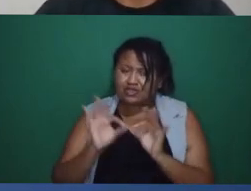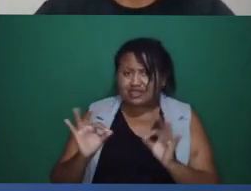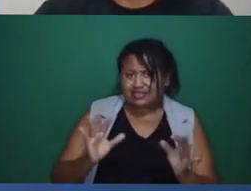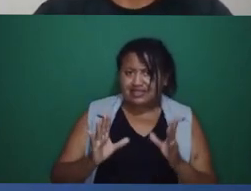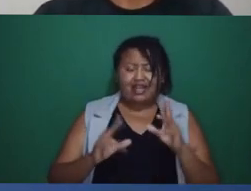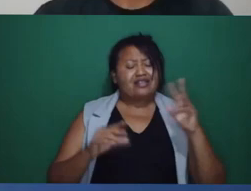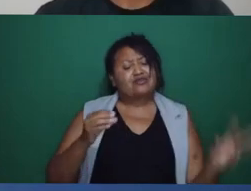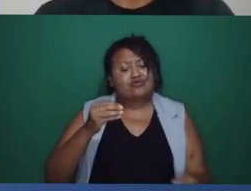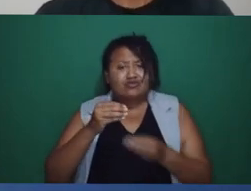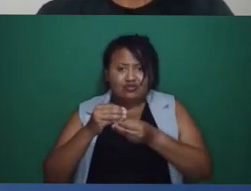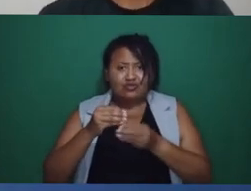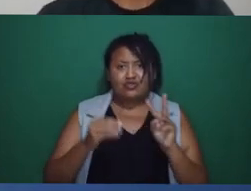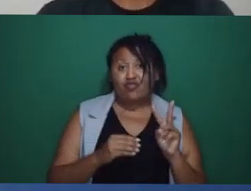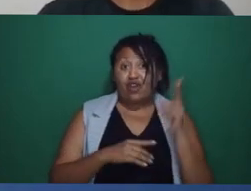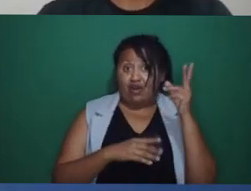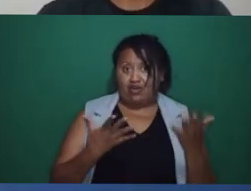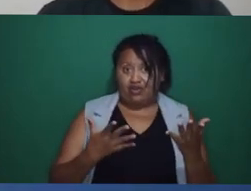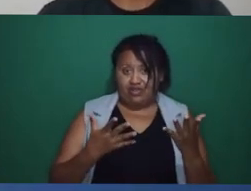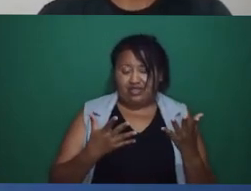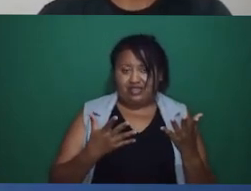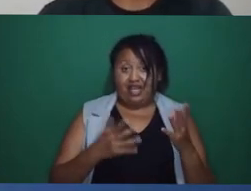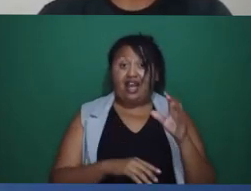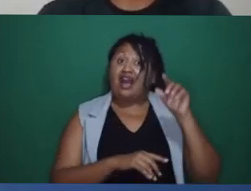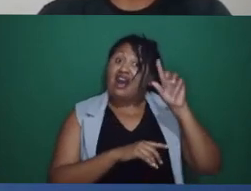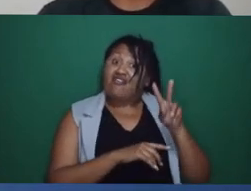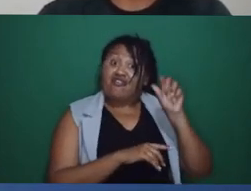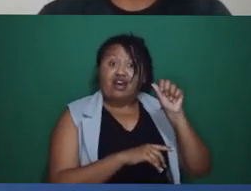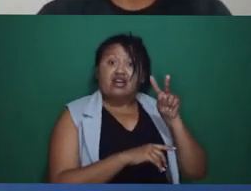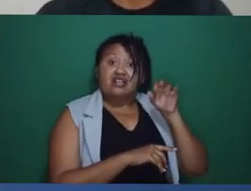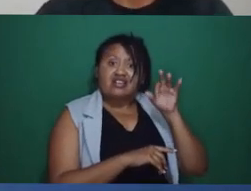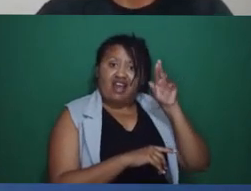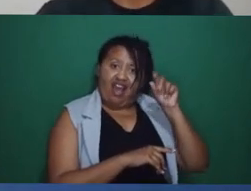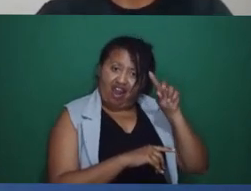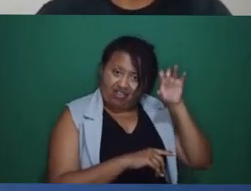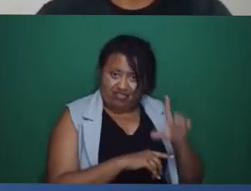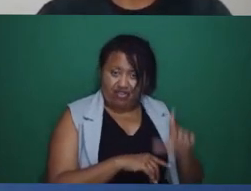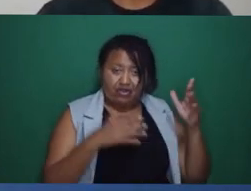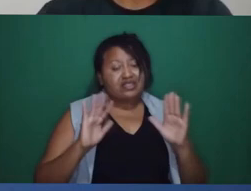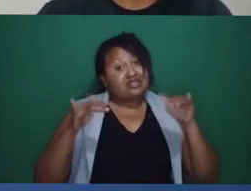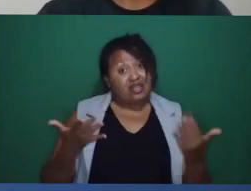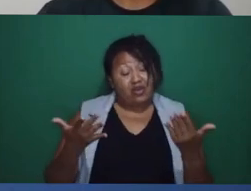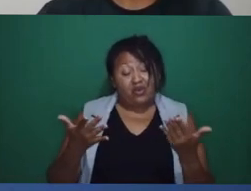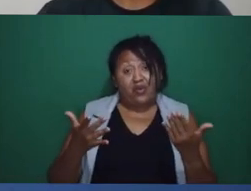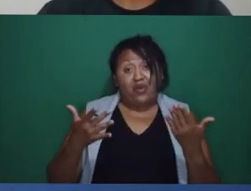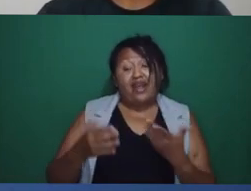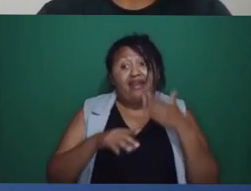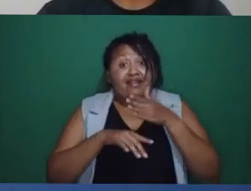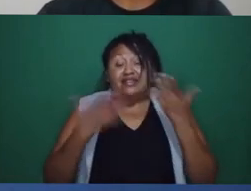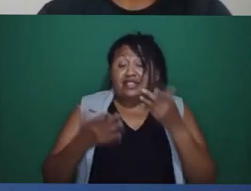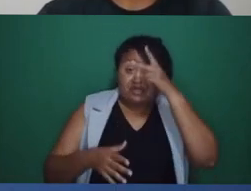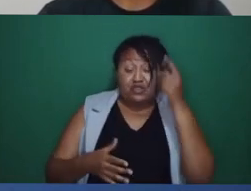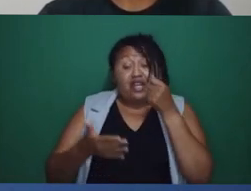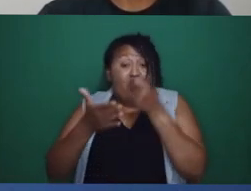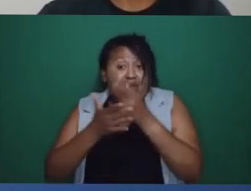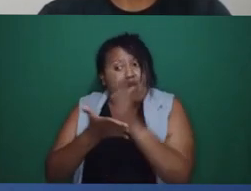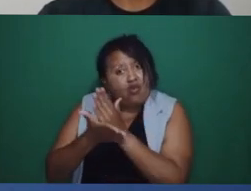um valor né algébrico a ela ou seja uma variável então lá onde ele diz entre os que compraram